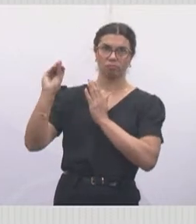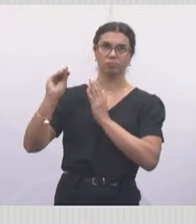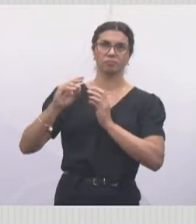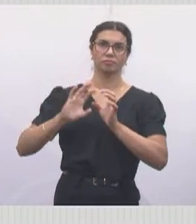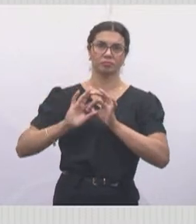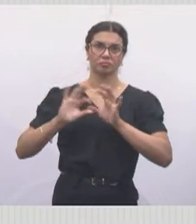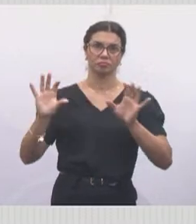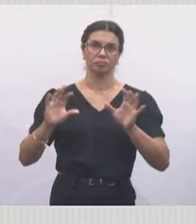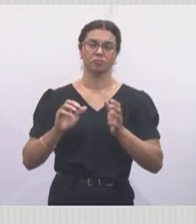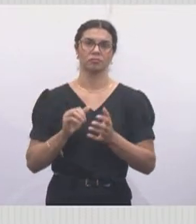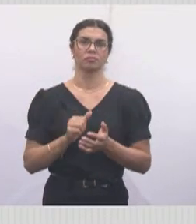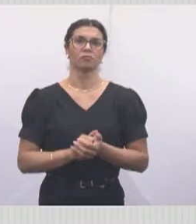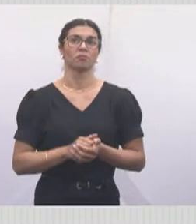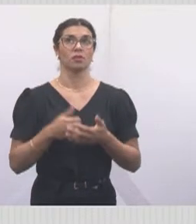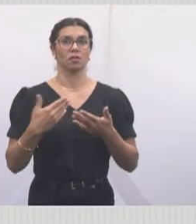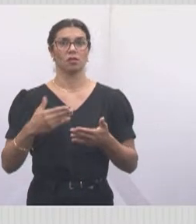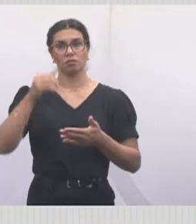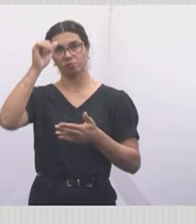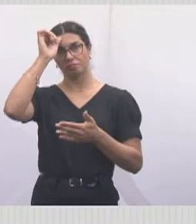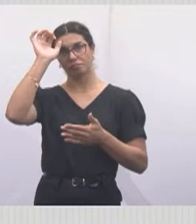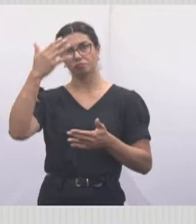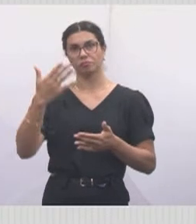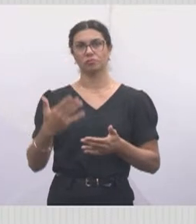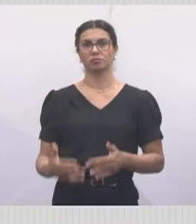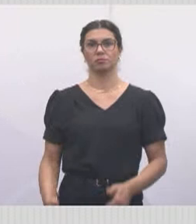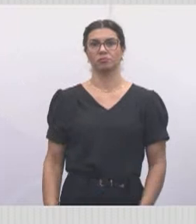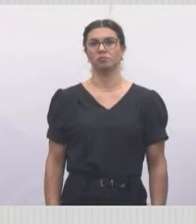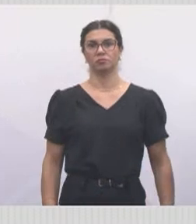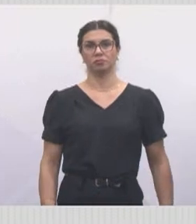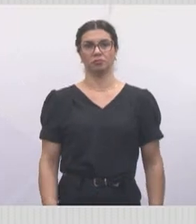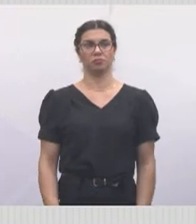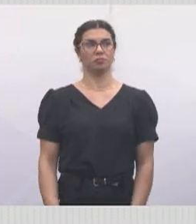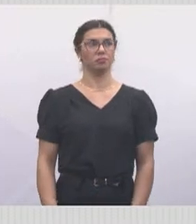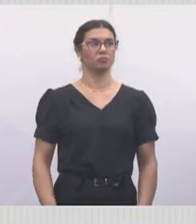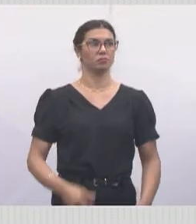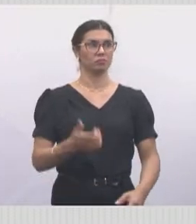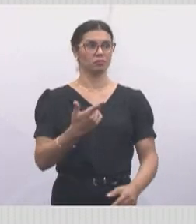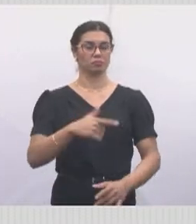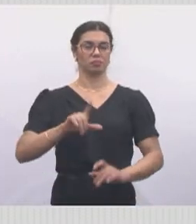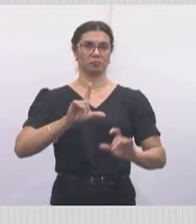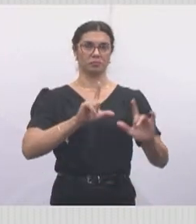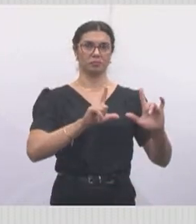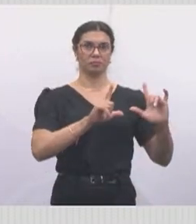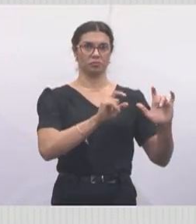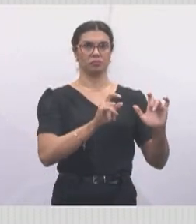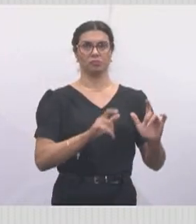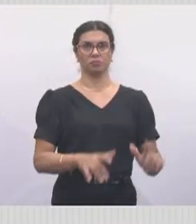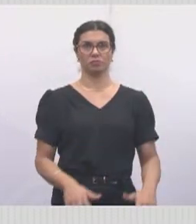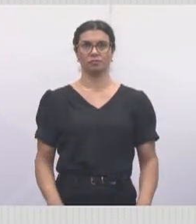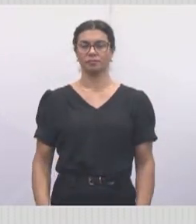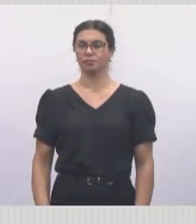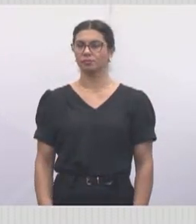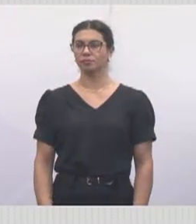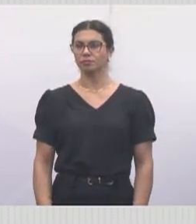Secretaria responsável para que sejam sanados os problemas. Próxima foto, por favor.